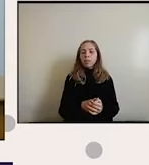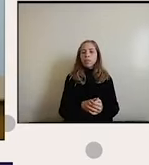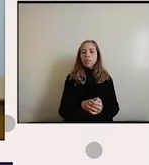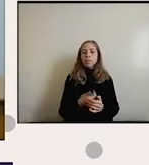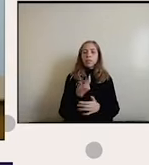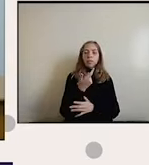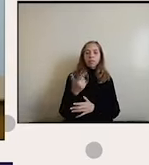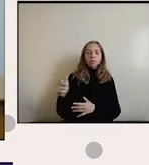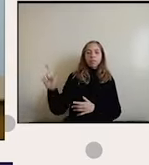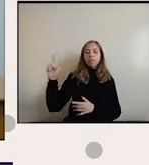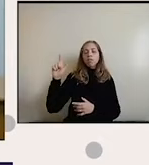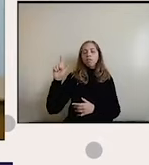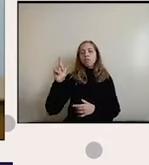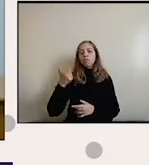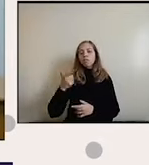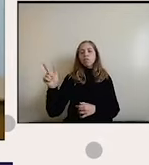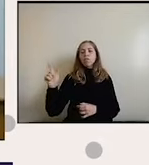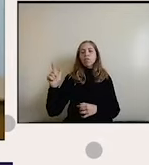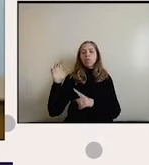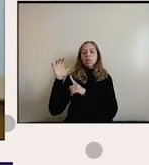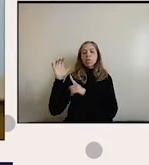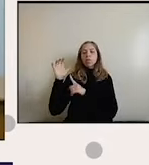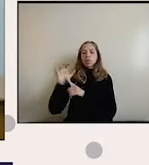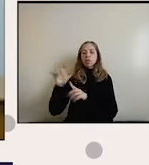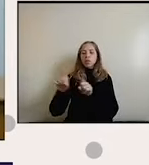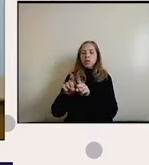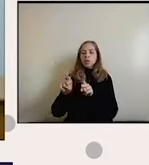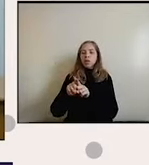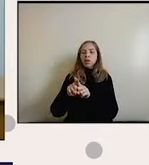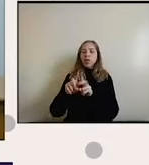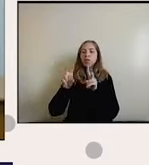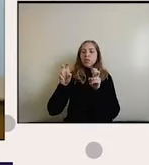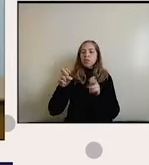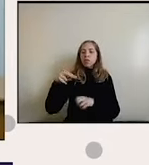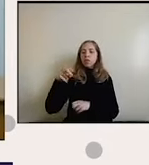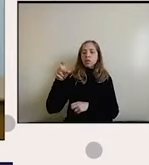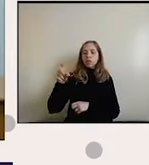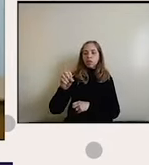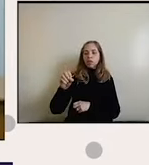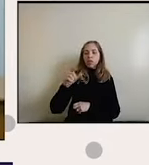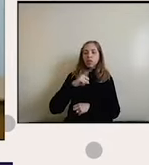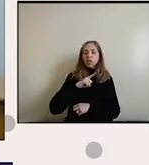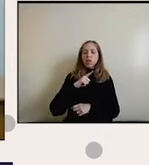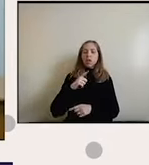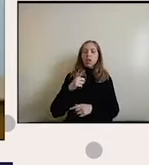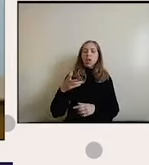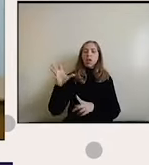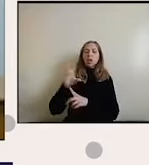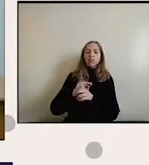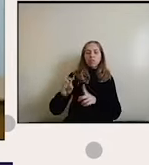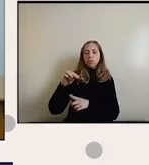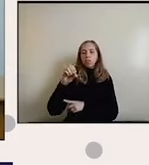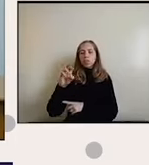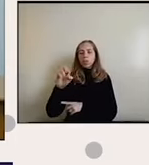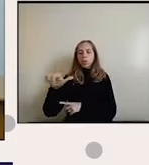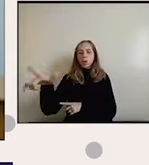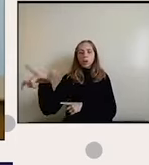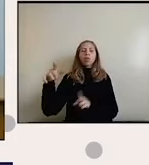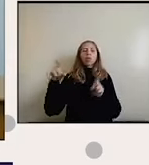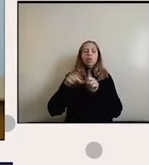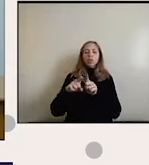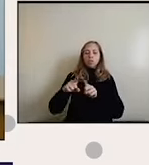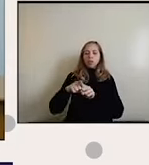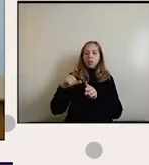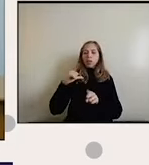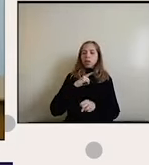uma outra influência de nexo, que é o assédio moral. Nós tivemos essa discussão